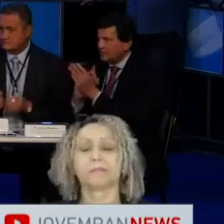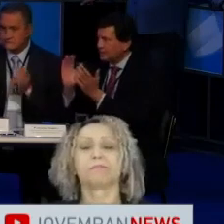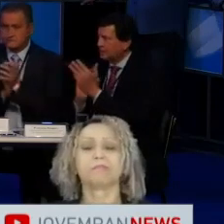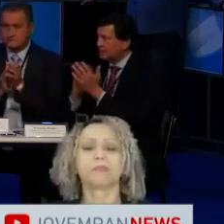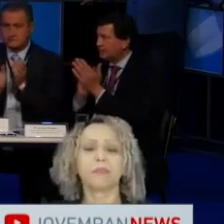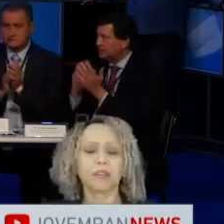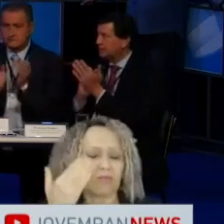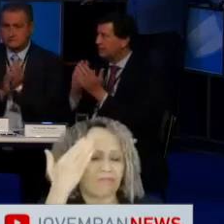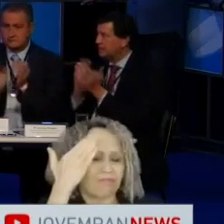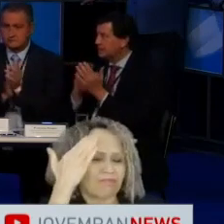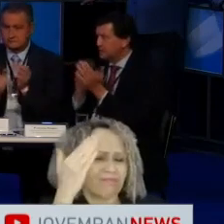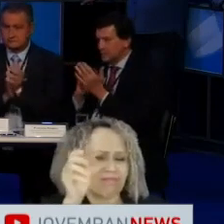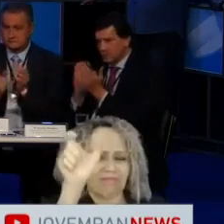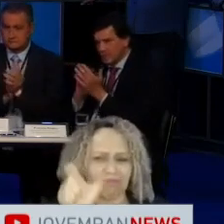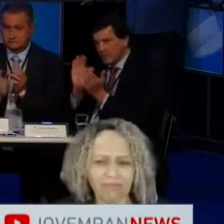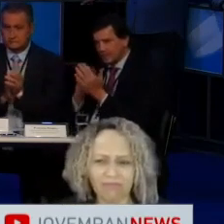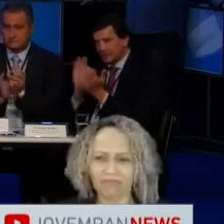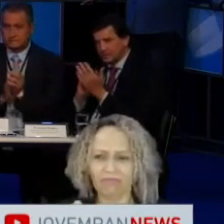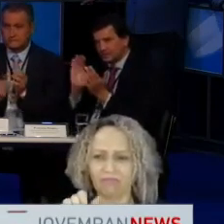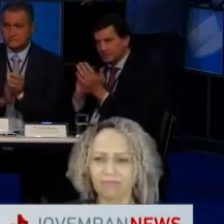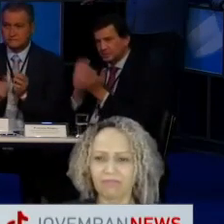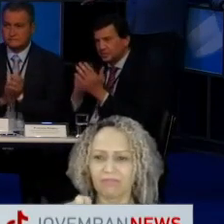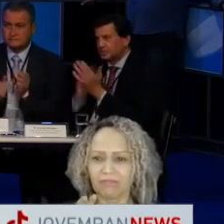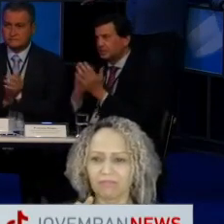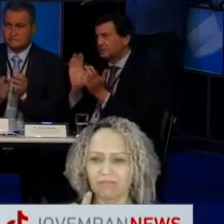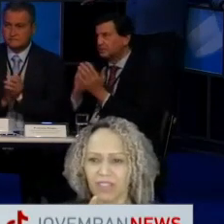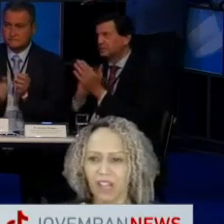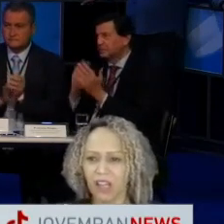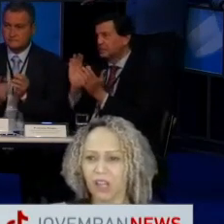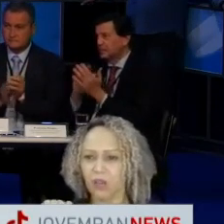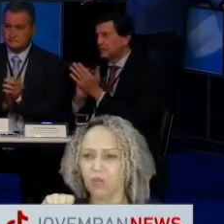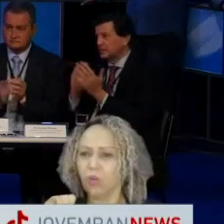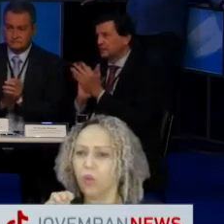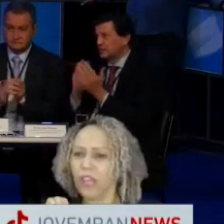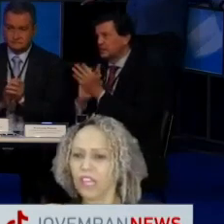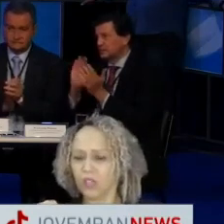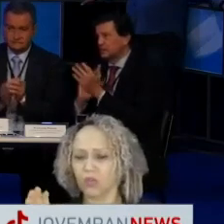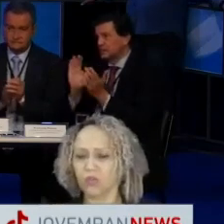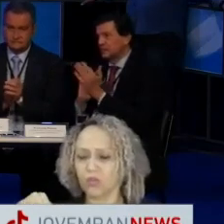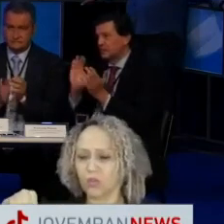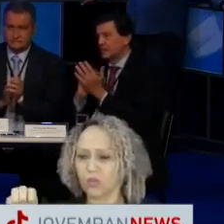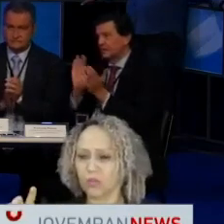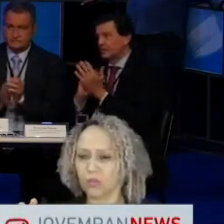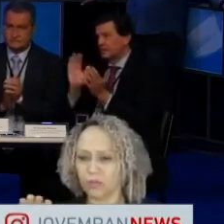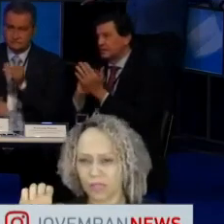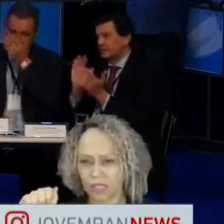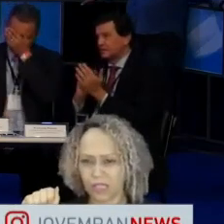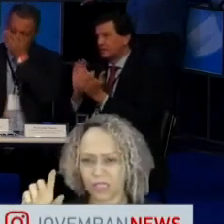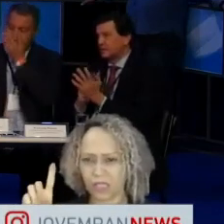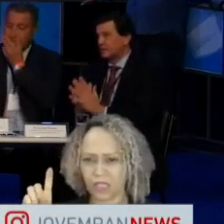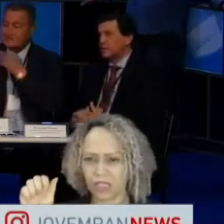esses 32 grupos técnicos, que tem